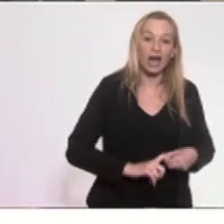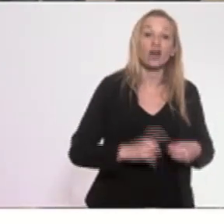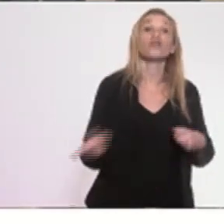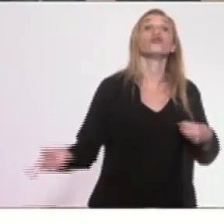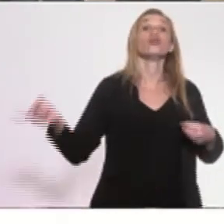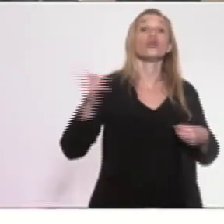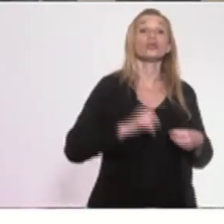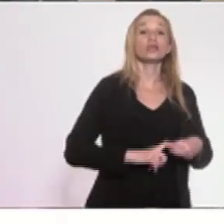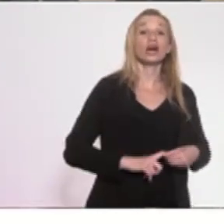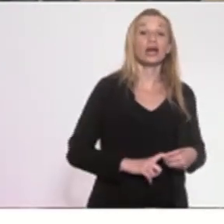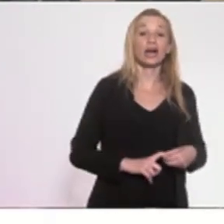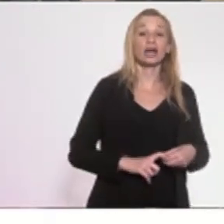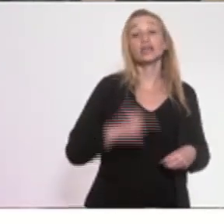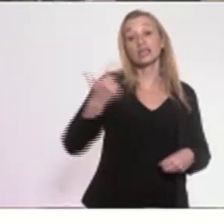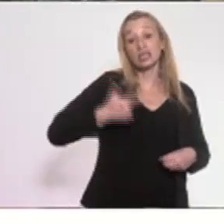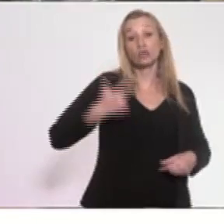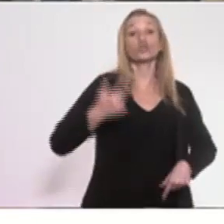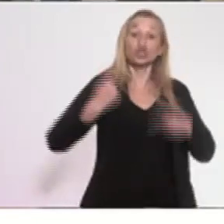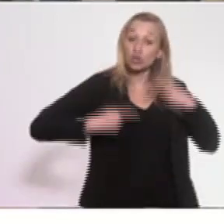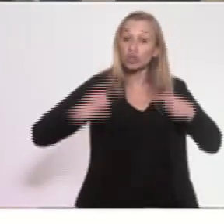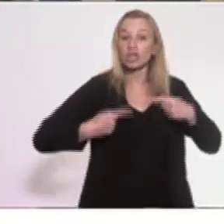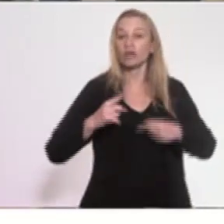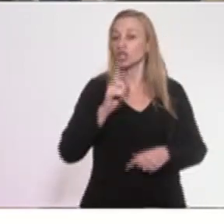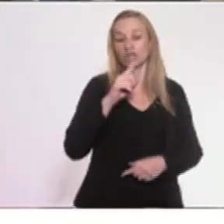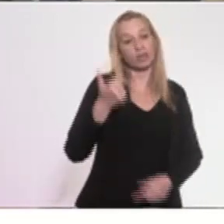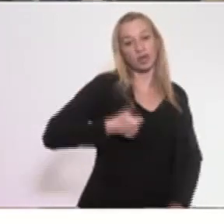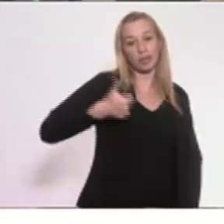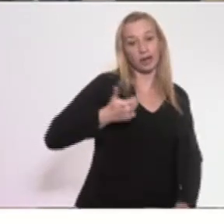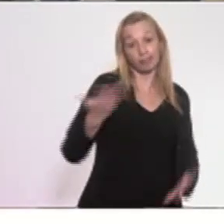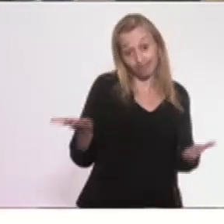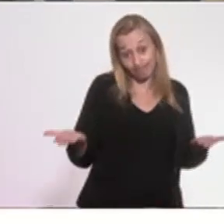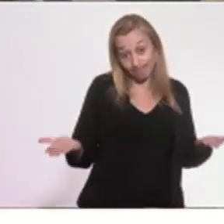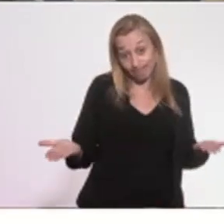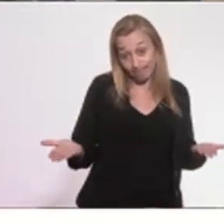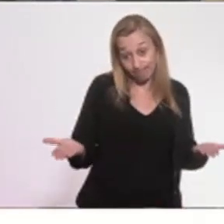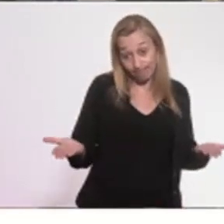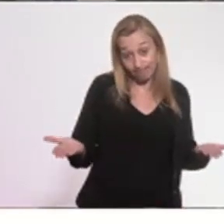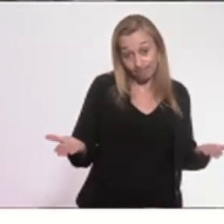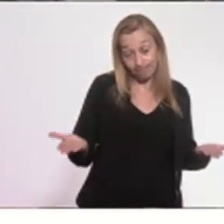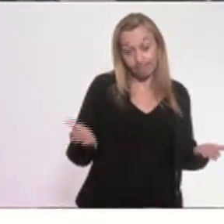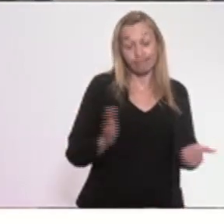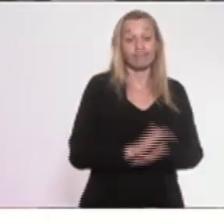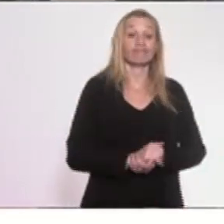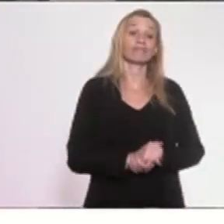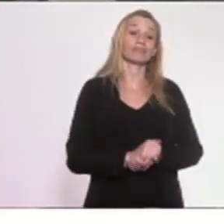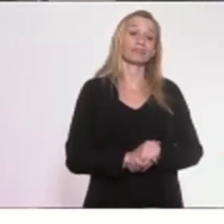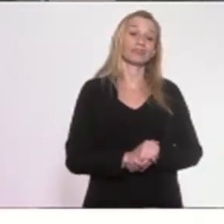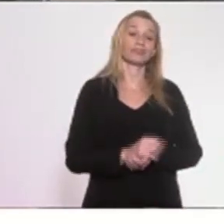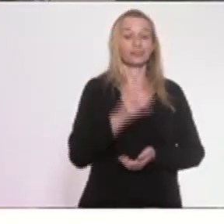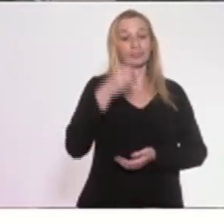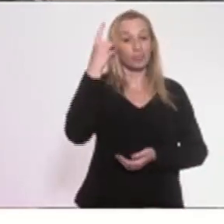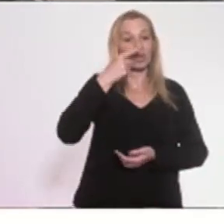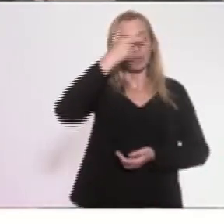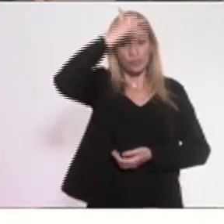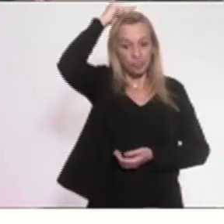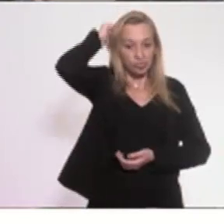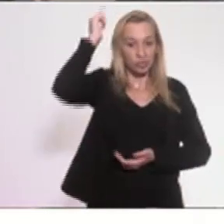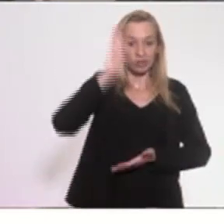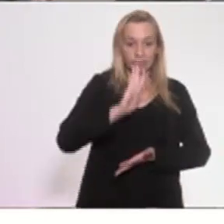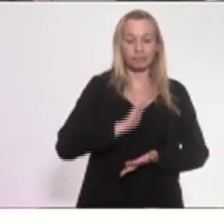voltará na época da segunda discussão, não na primeira. A primeira. Porque ele deu... Olha só, deputado Luiz, Vossa